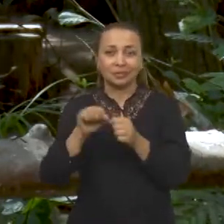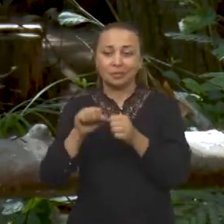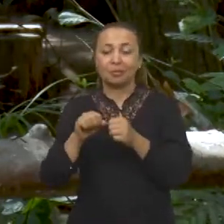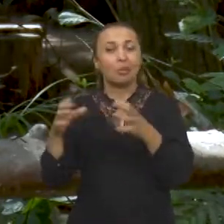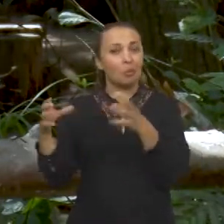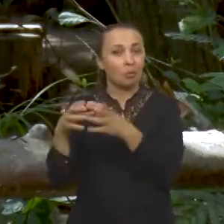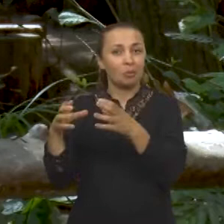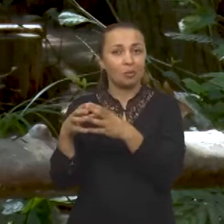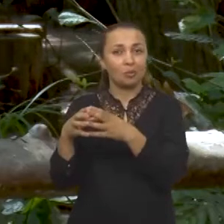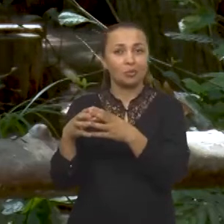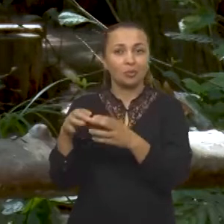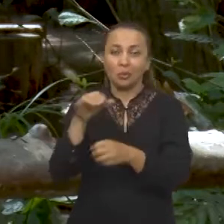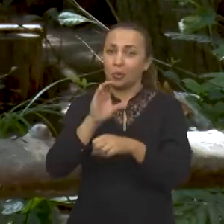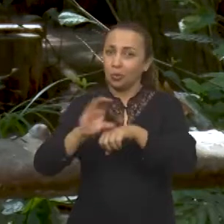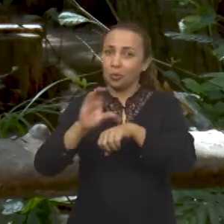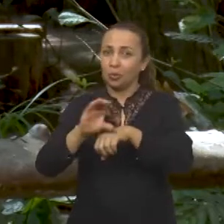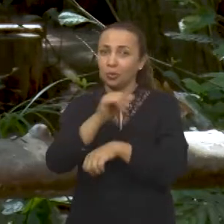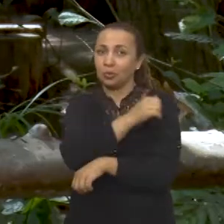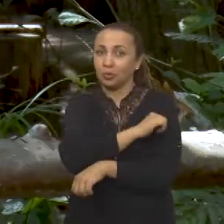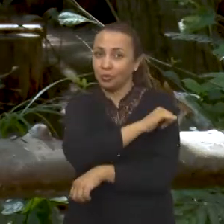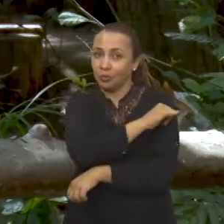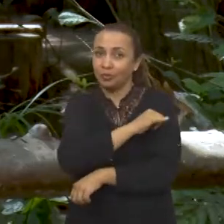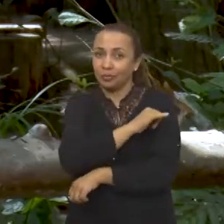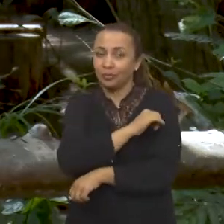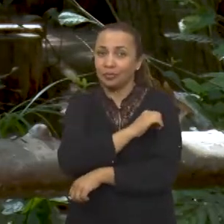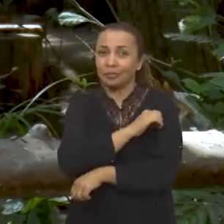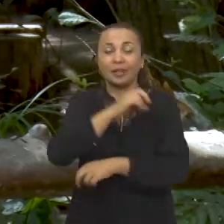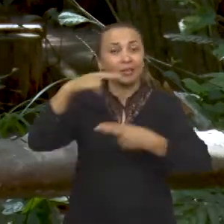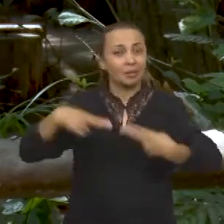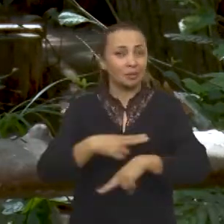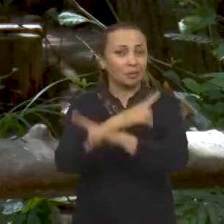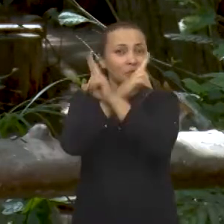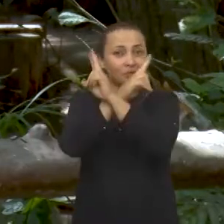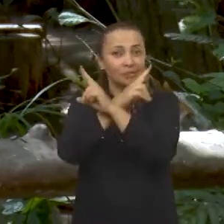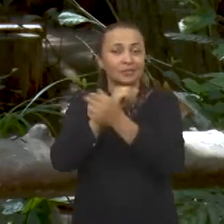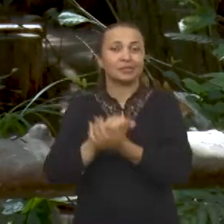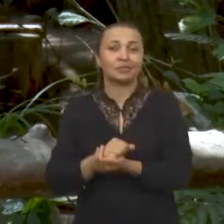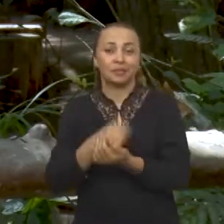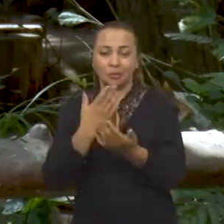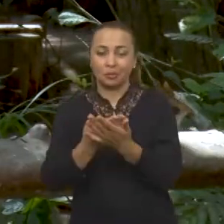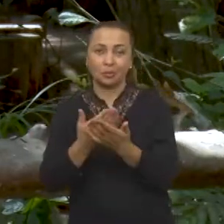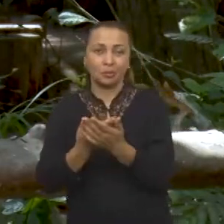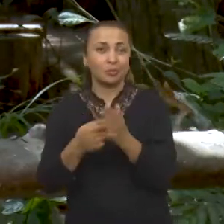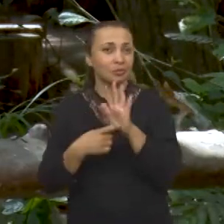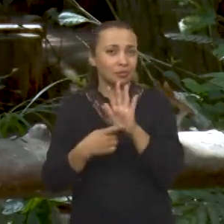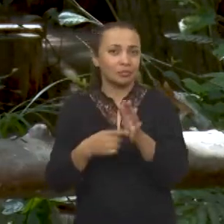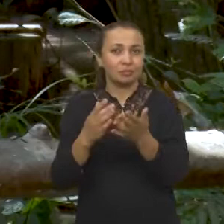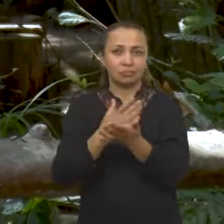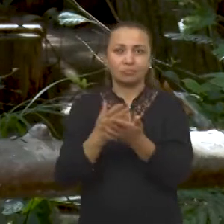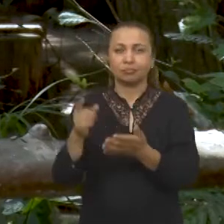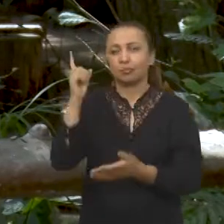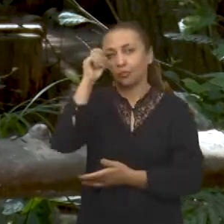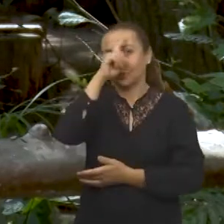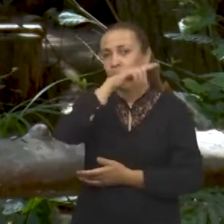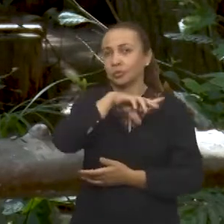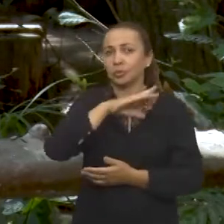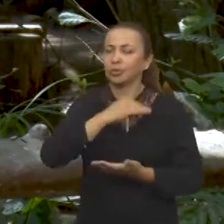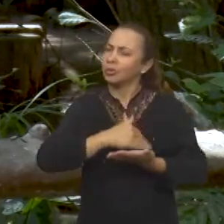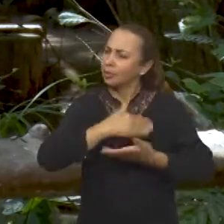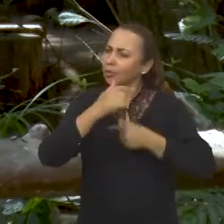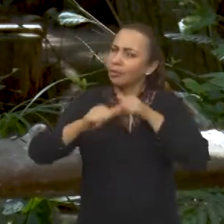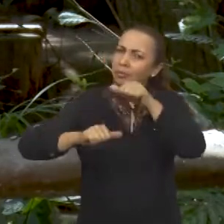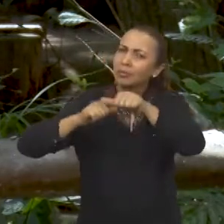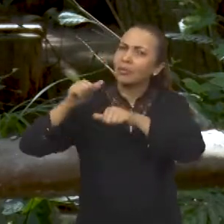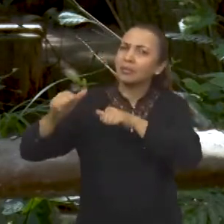por membros do curso de enfermagem da Universidade Estadual do Sudoeste da Bahia. O estudo aponta algumas dificuldades durante